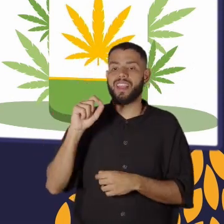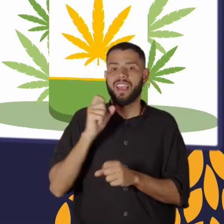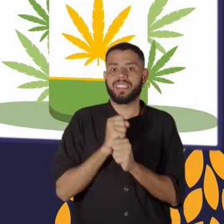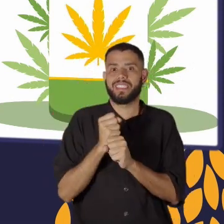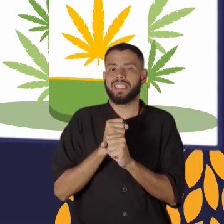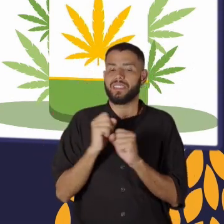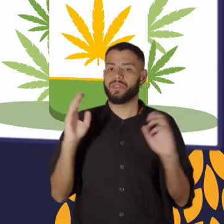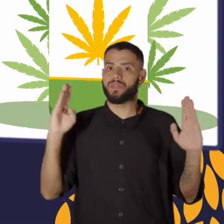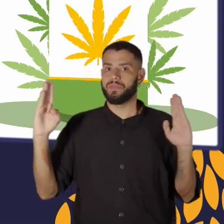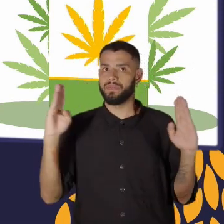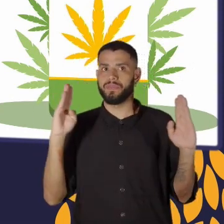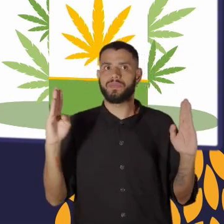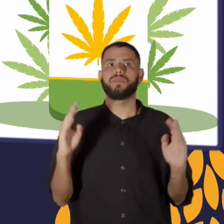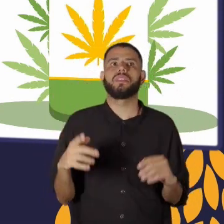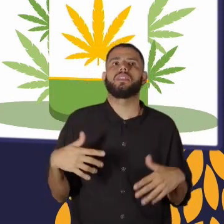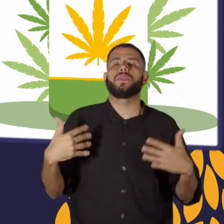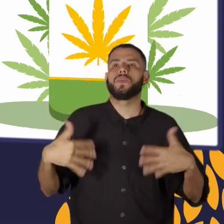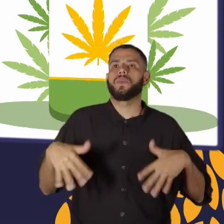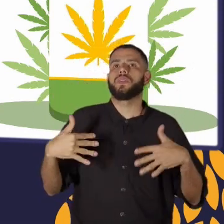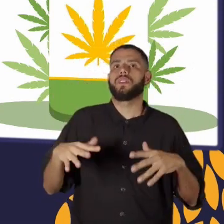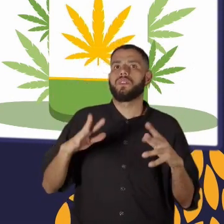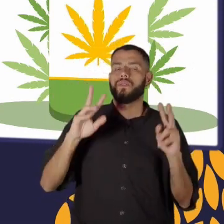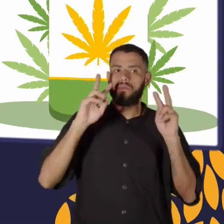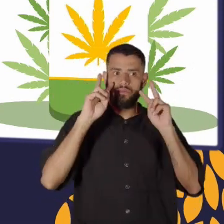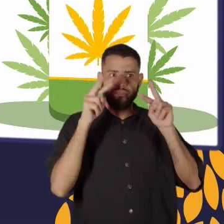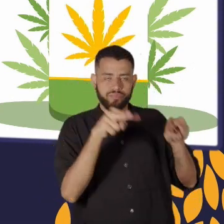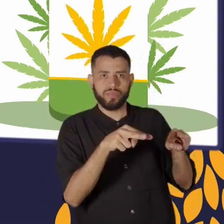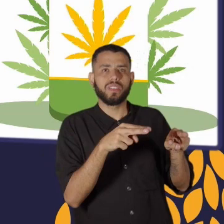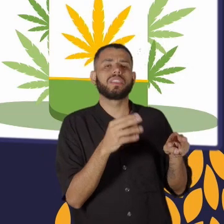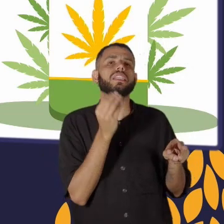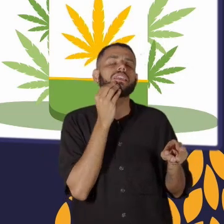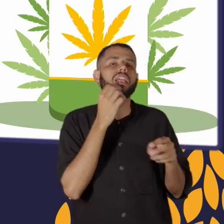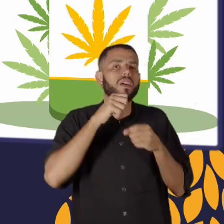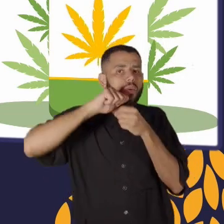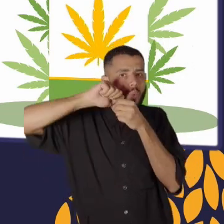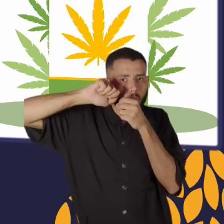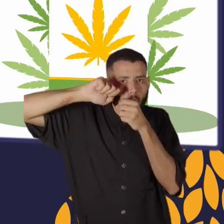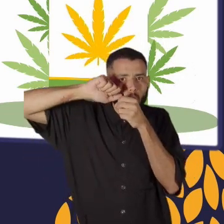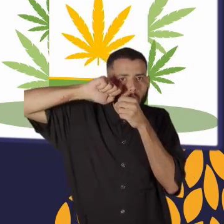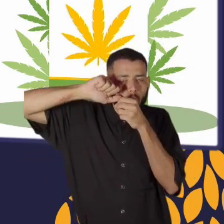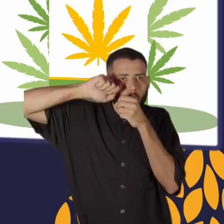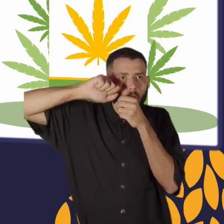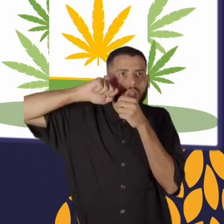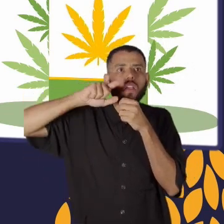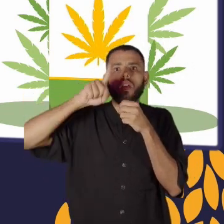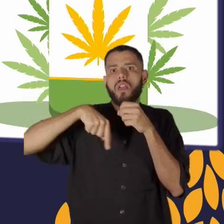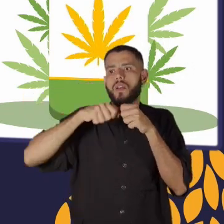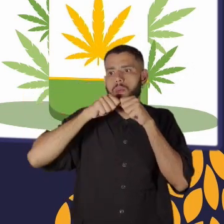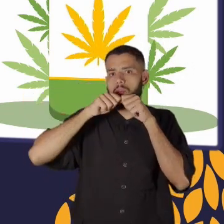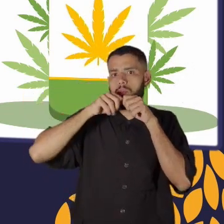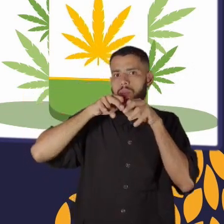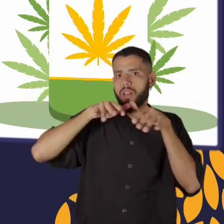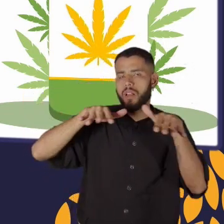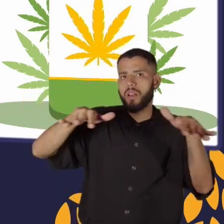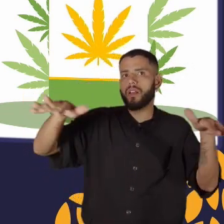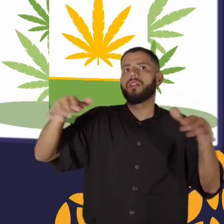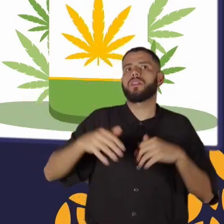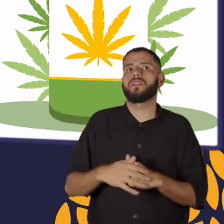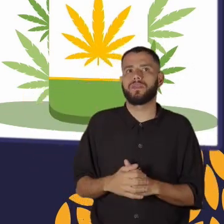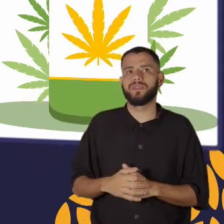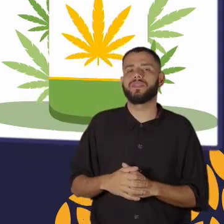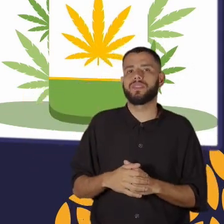anos, toda uma atenção voltada para a questão do crack como como uma epidemia de pessoas que usavam crack no país,